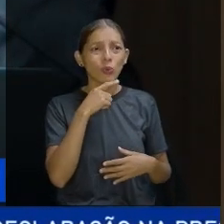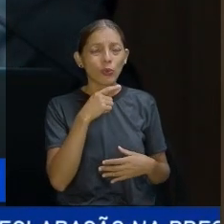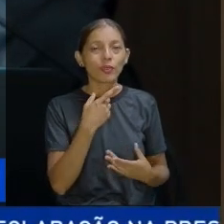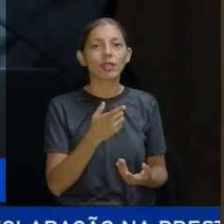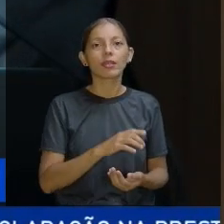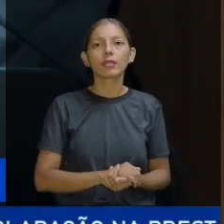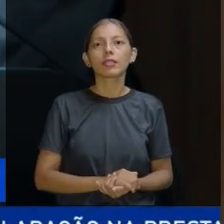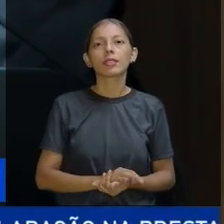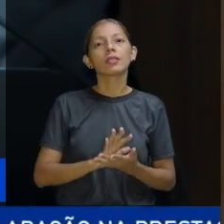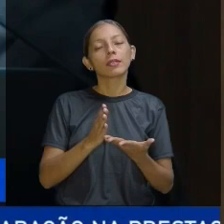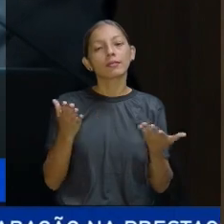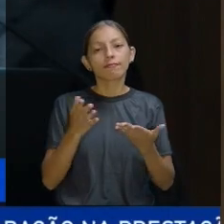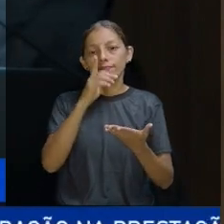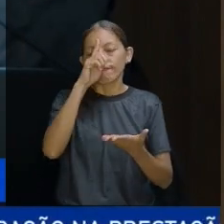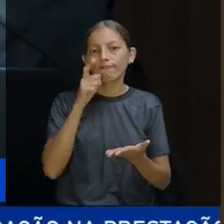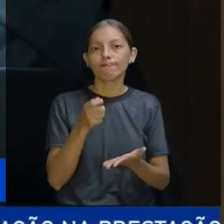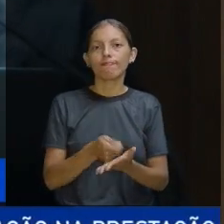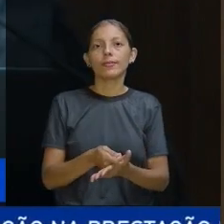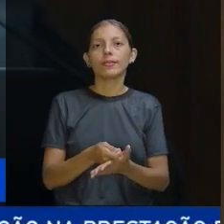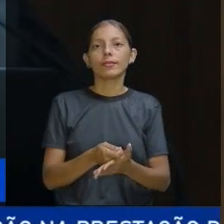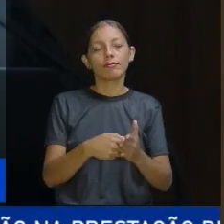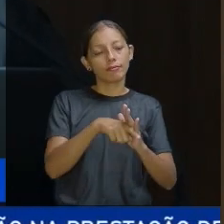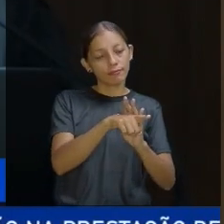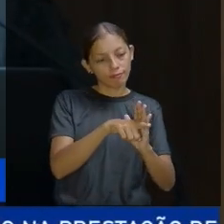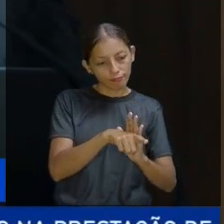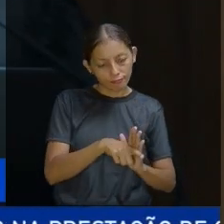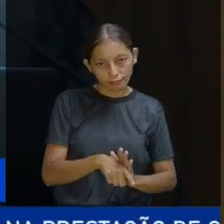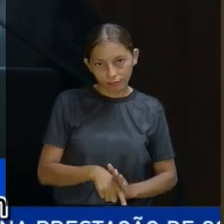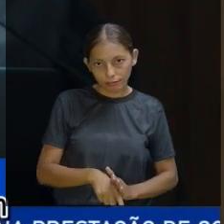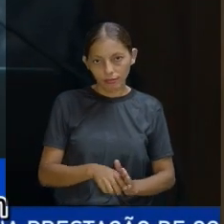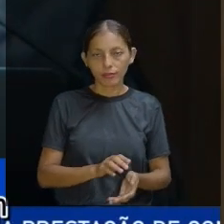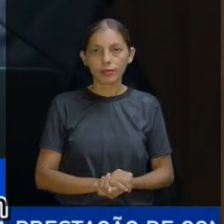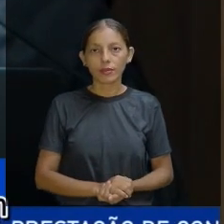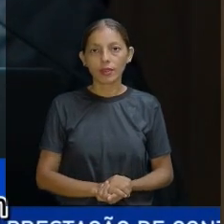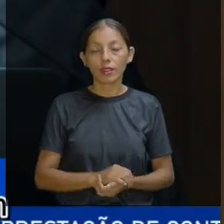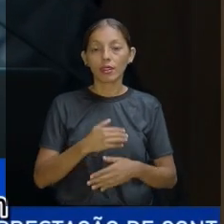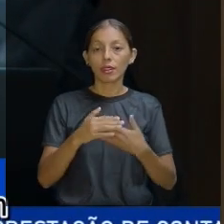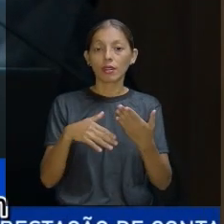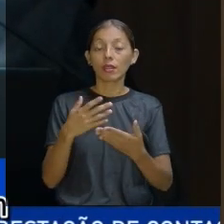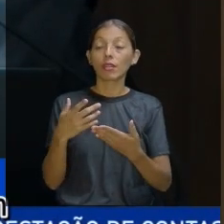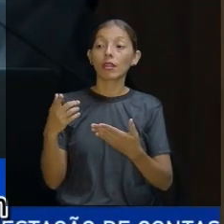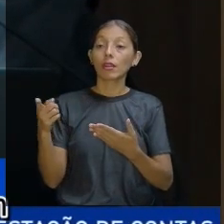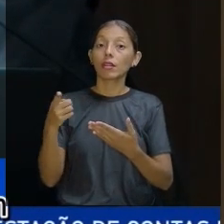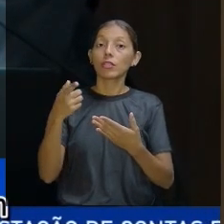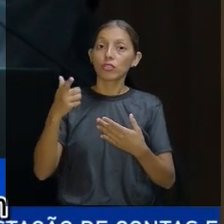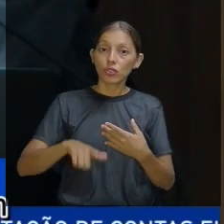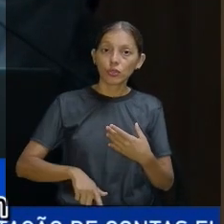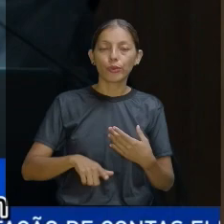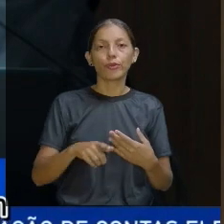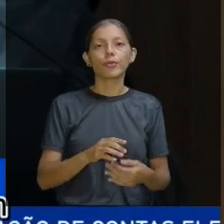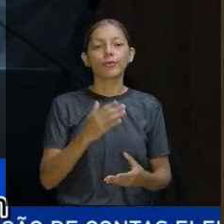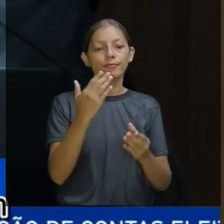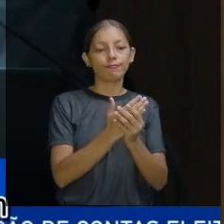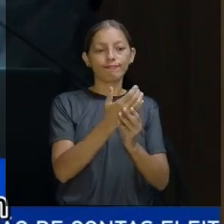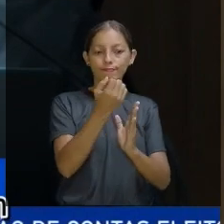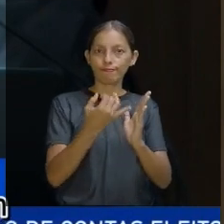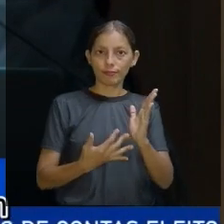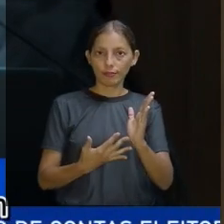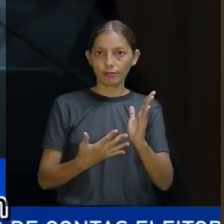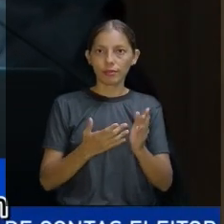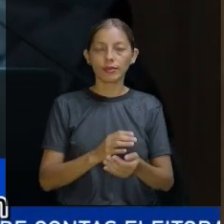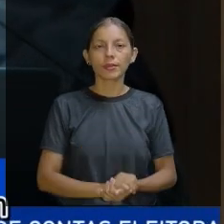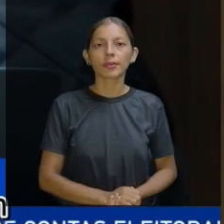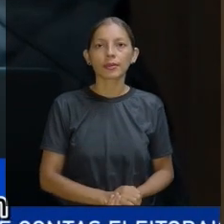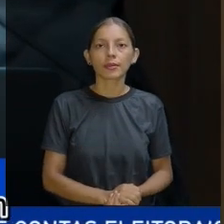foi decidido que não havia, ele entrou com outro embargo repetindo tudo. Então, nesse caso, eu entendo, que